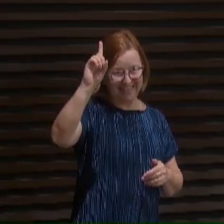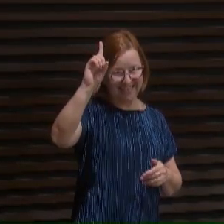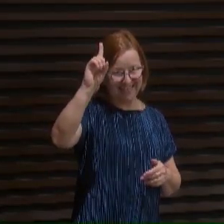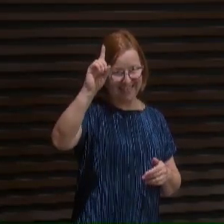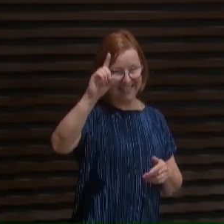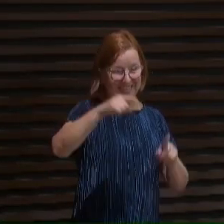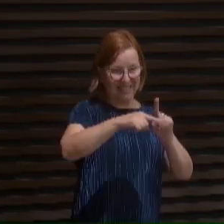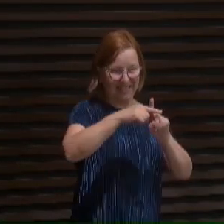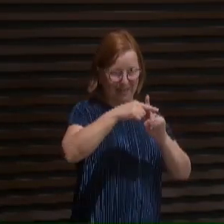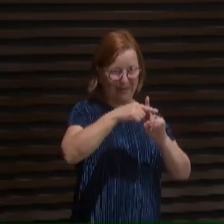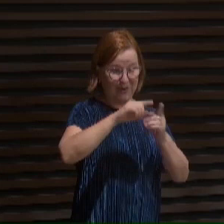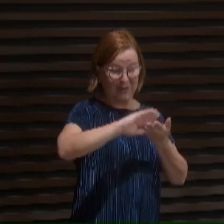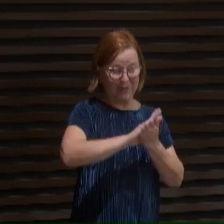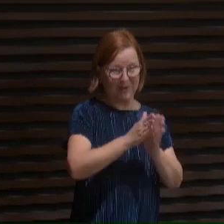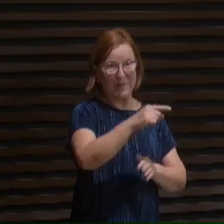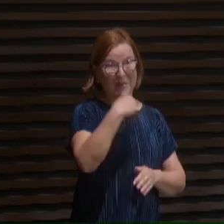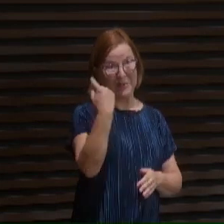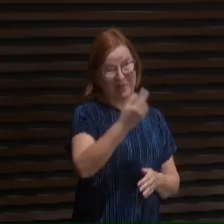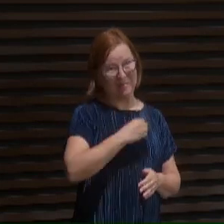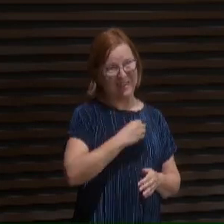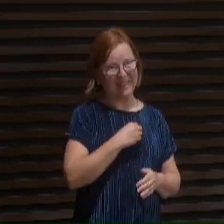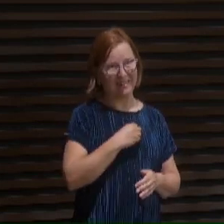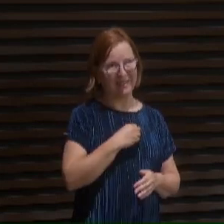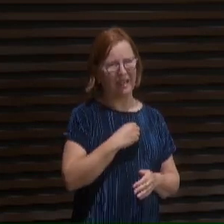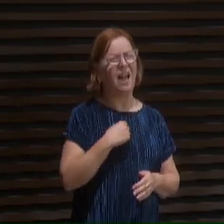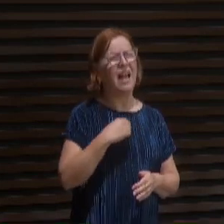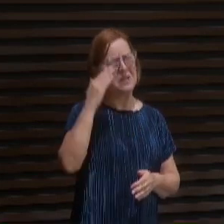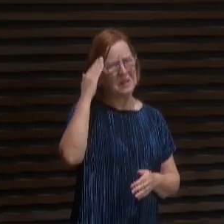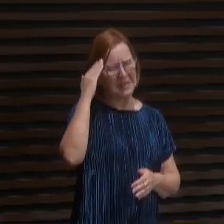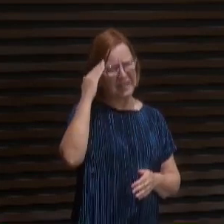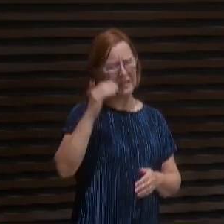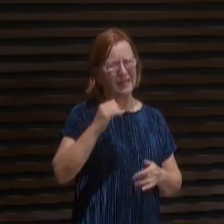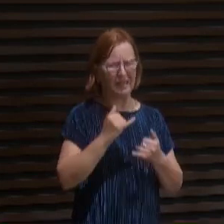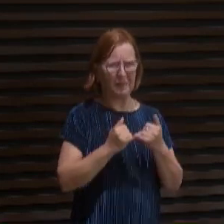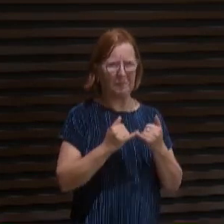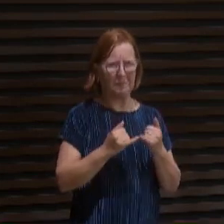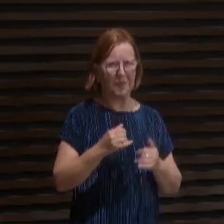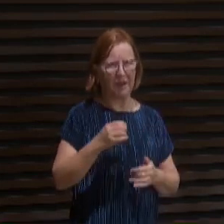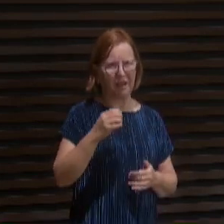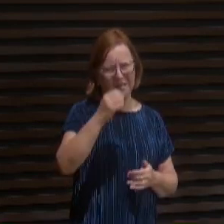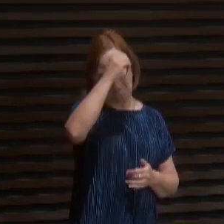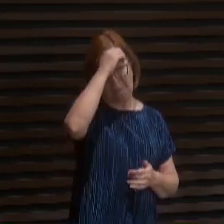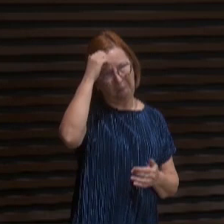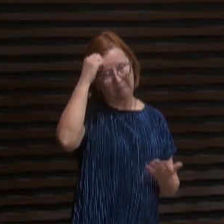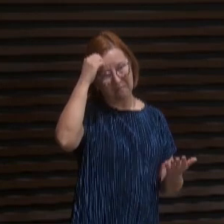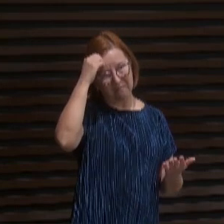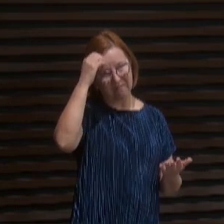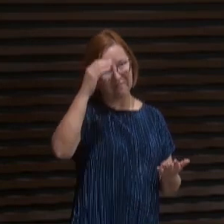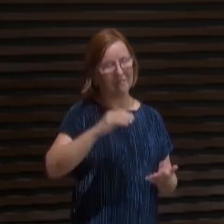nossos pecados. Amém. Eu sei que isso parece muito ridículo. Não, é verdade. Parece muito